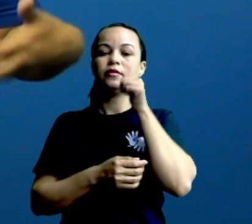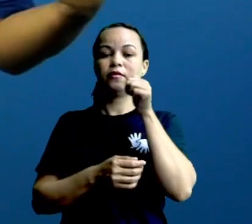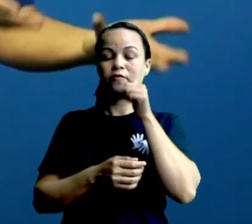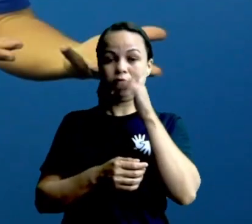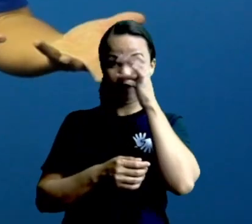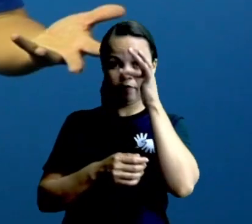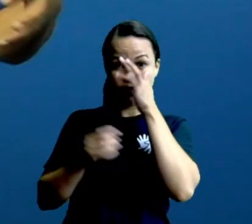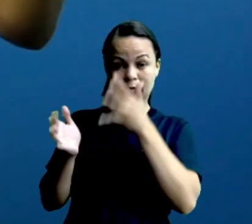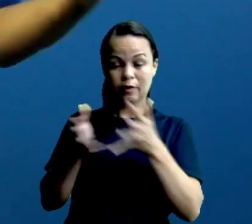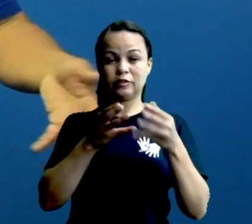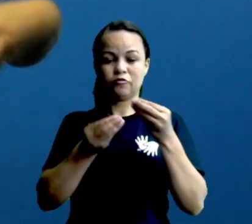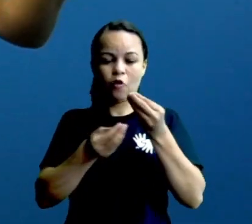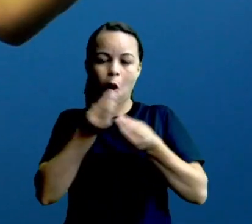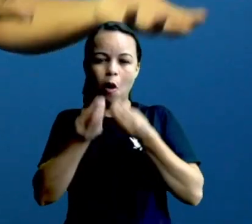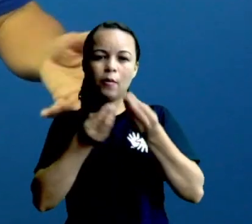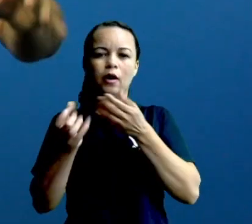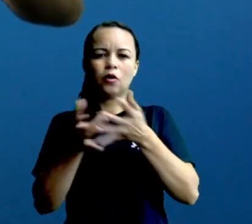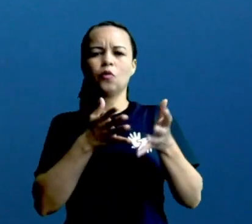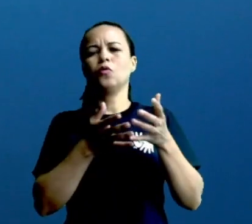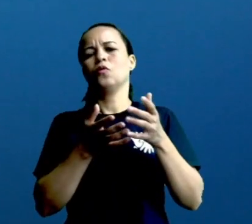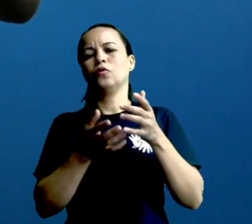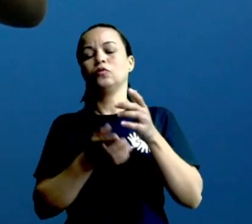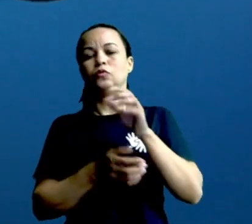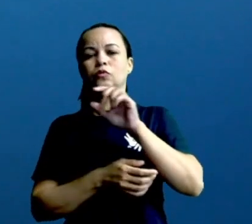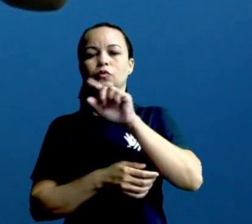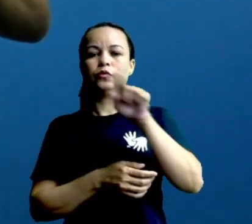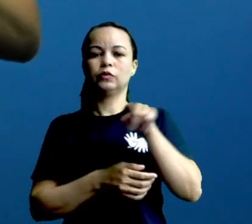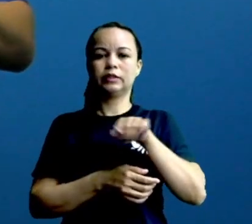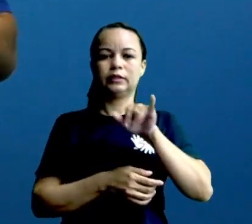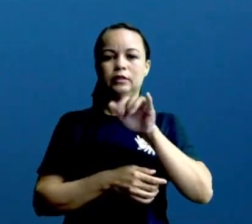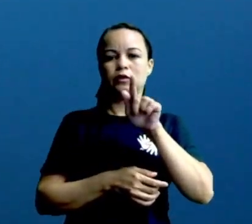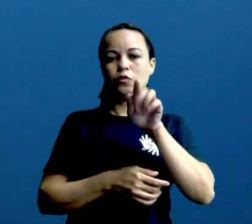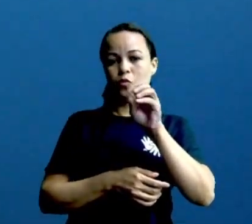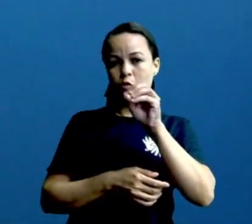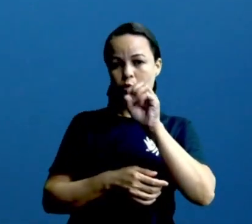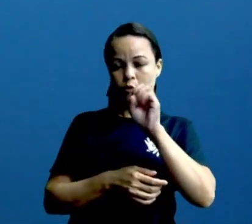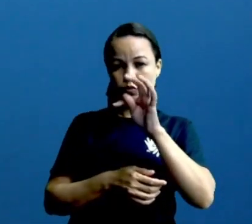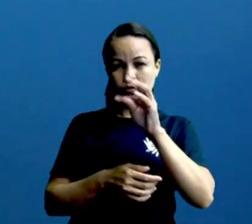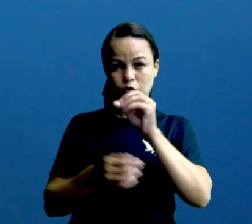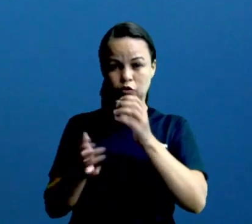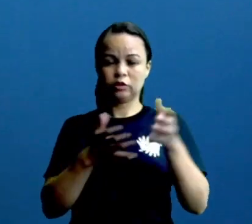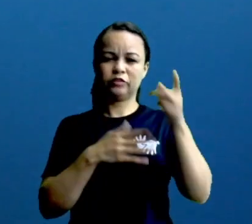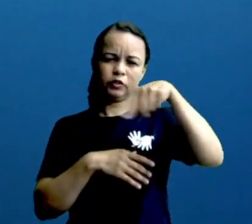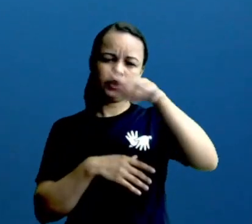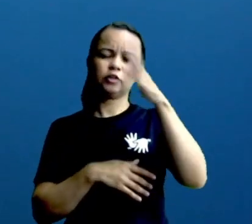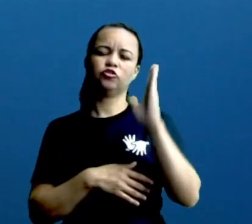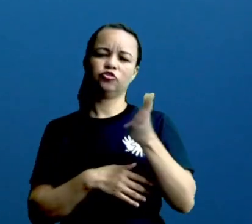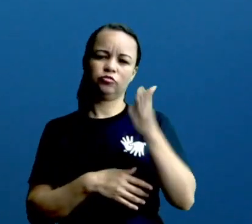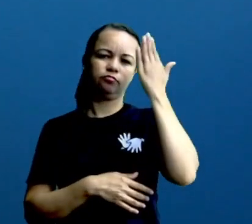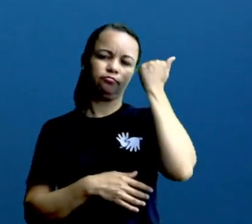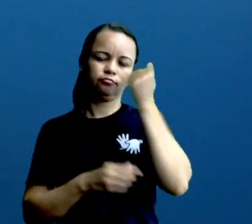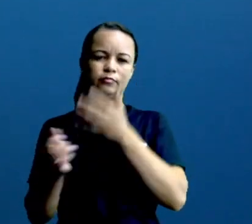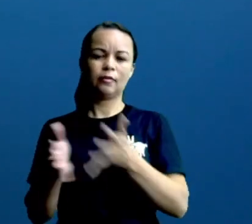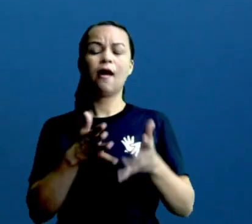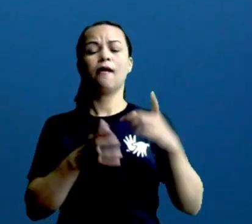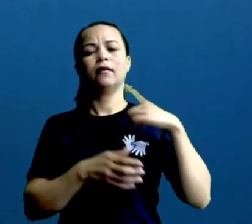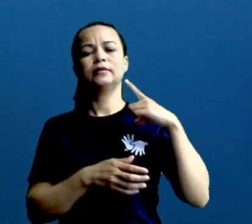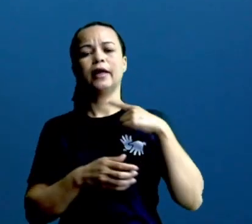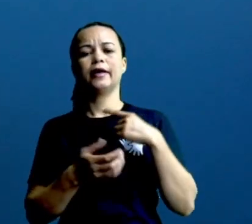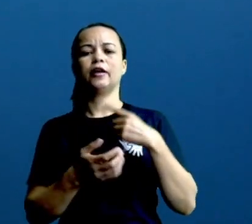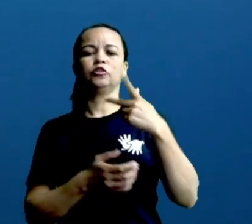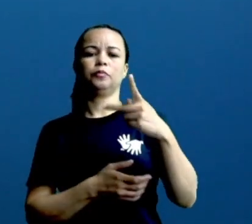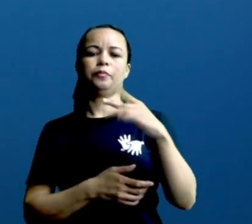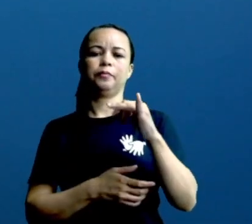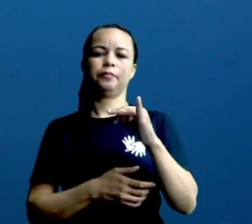fecundação, para se formar um embrião, forma um zigoto, forma um embrião, aquelas coisas que vocês já sabem, sem nenhum problema. E aí vem as pteridófitas, que aí vão surgir